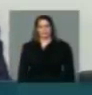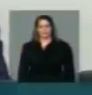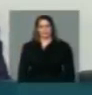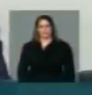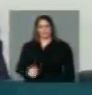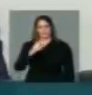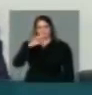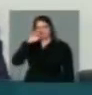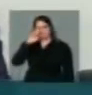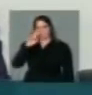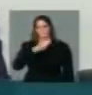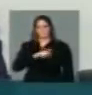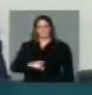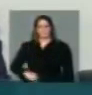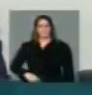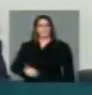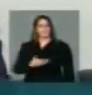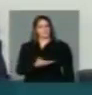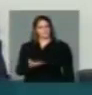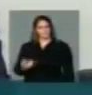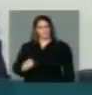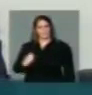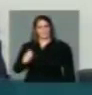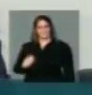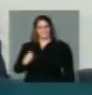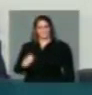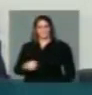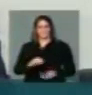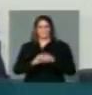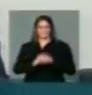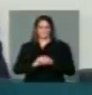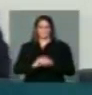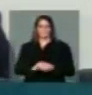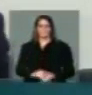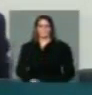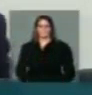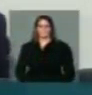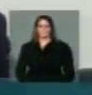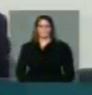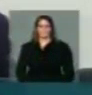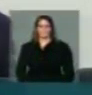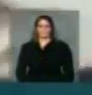Senhor presidente, senhoras e senhores deputados,